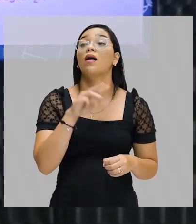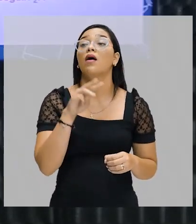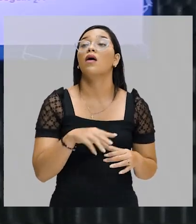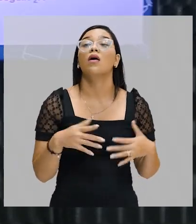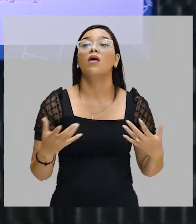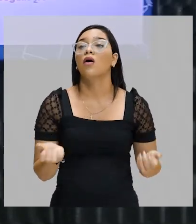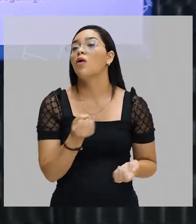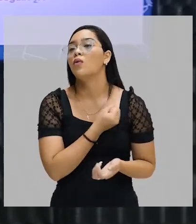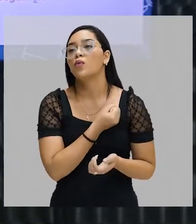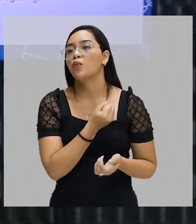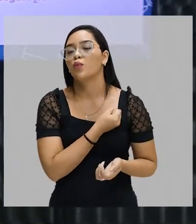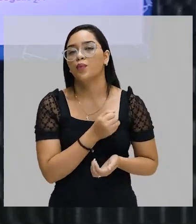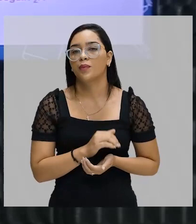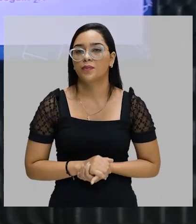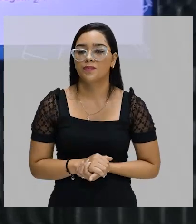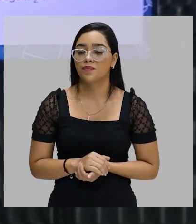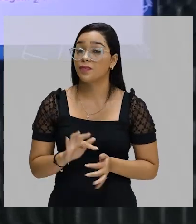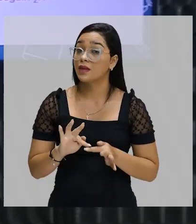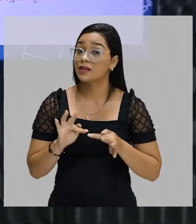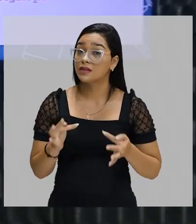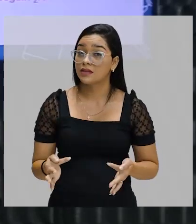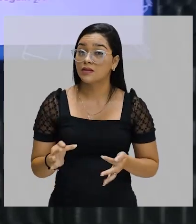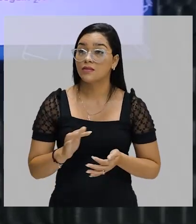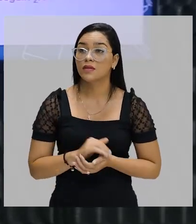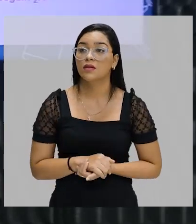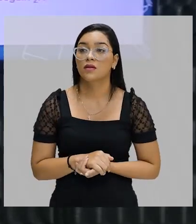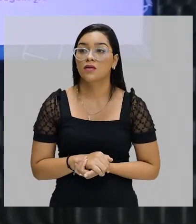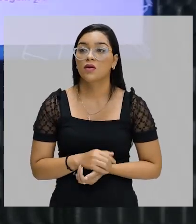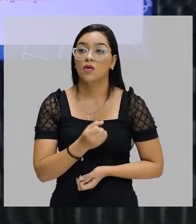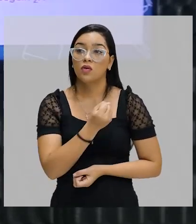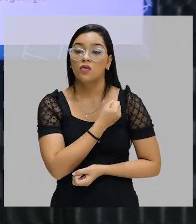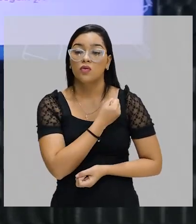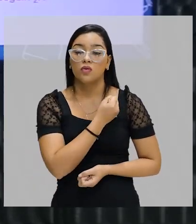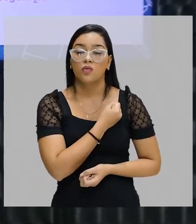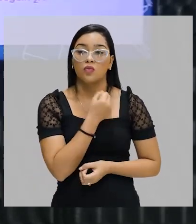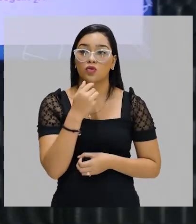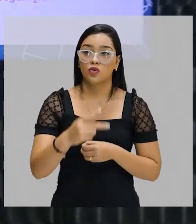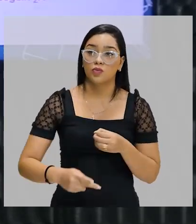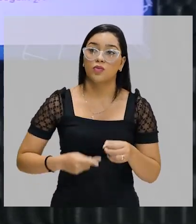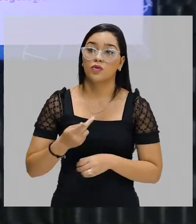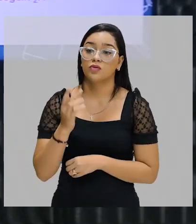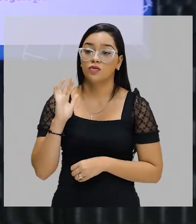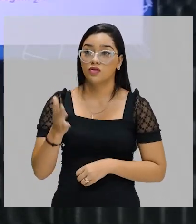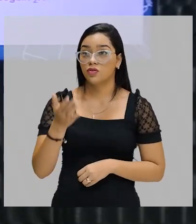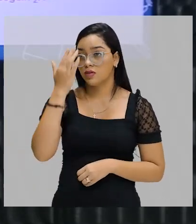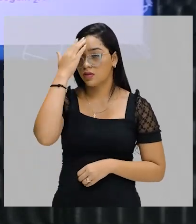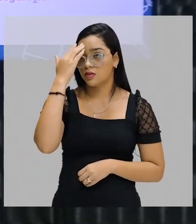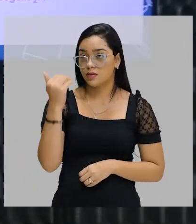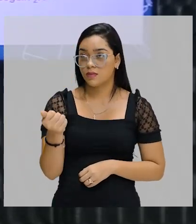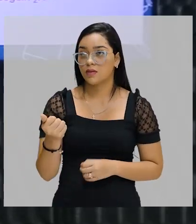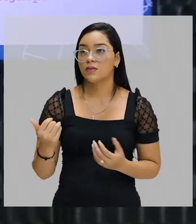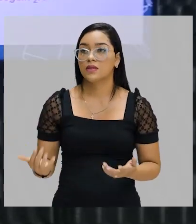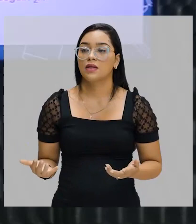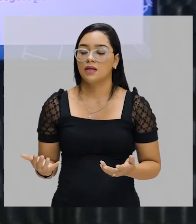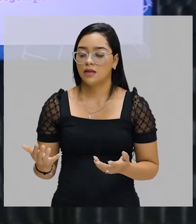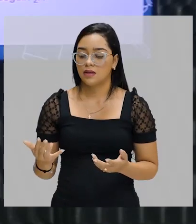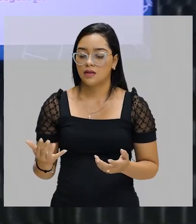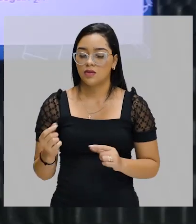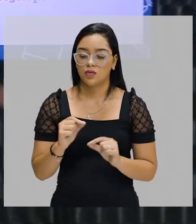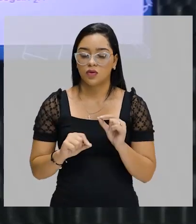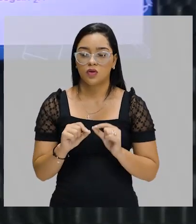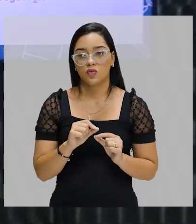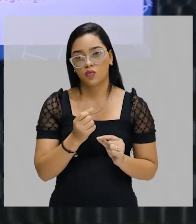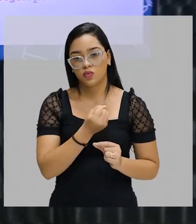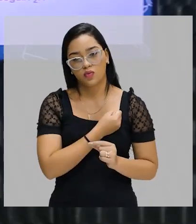número de prótons, de nêutrons e de elétrons? Muito simples. O número de prótons, nós já sabemos que é o